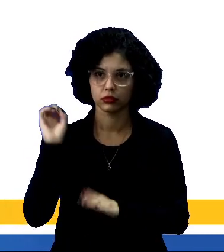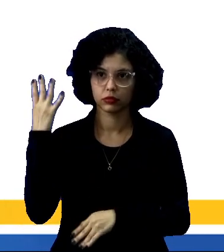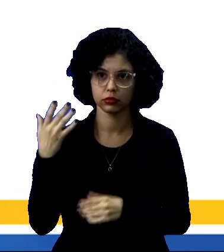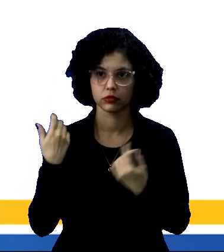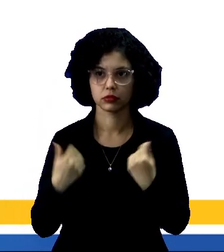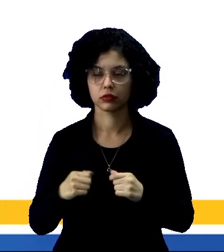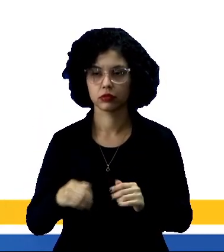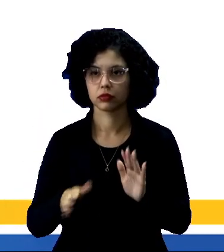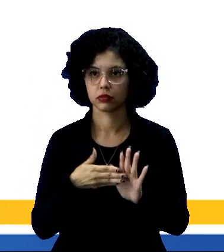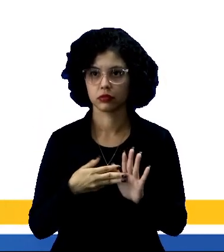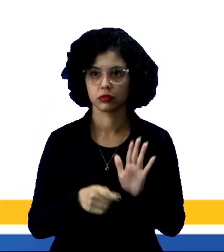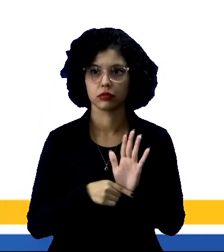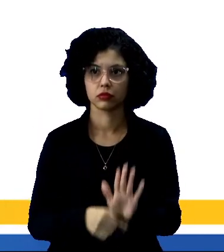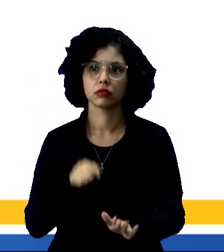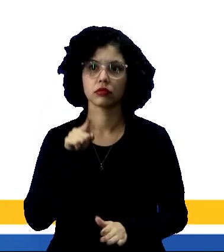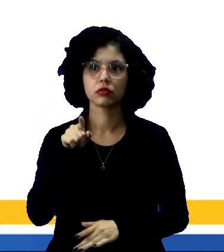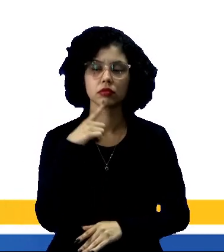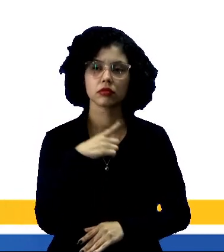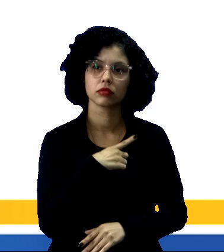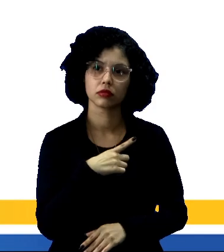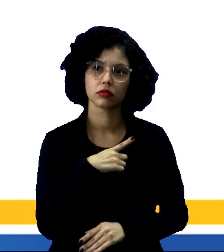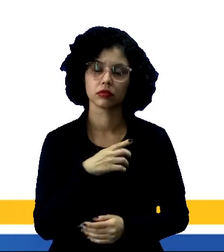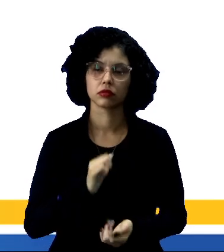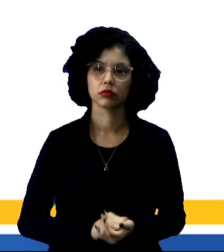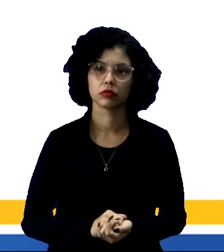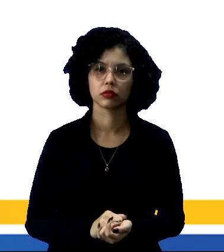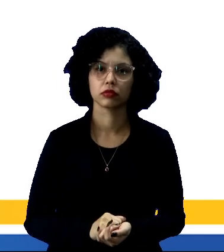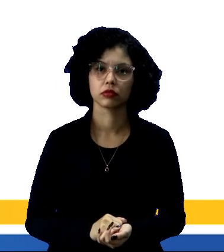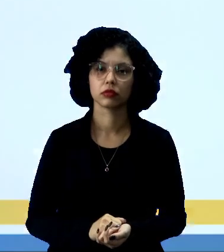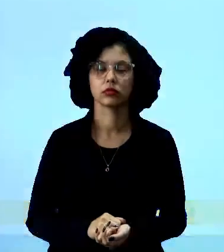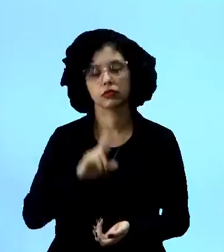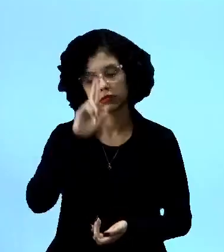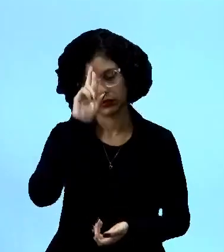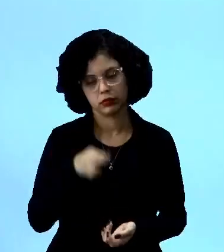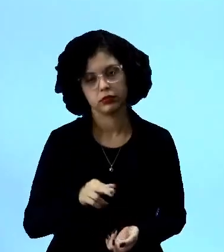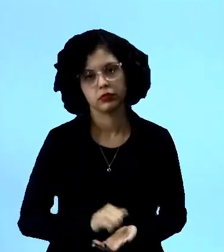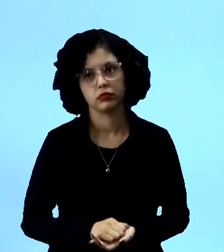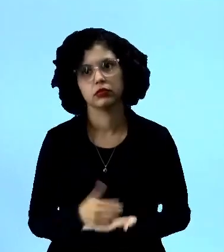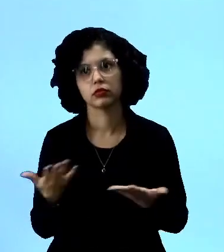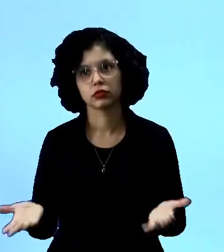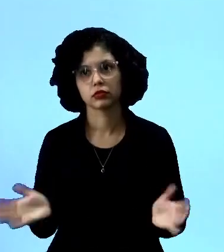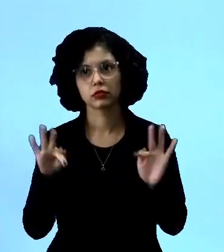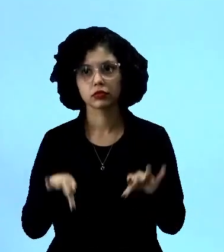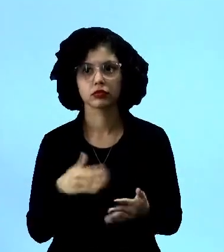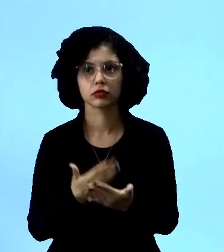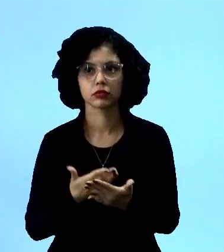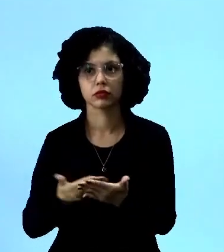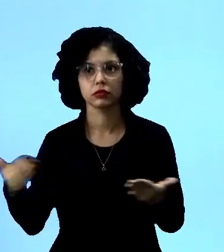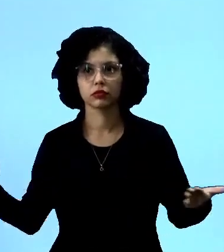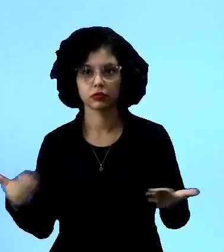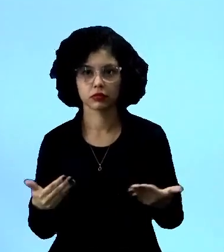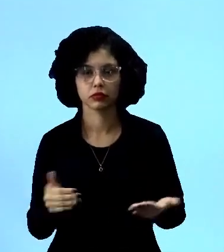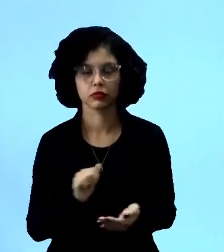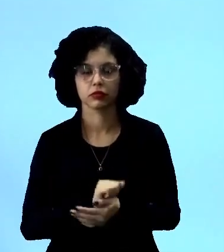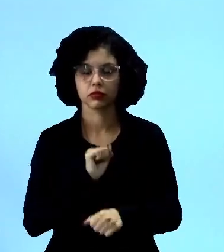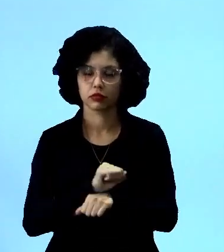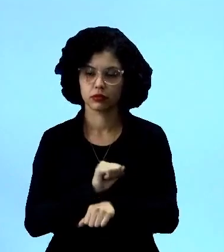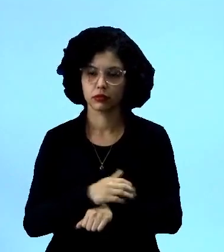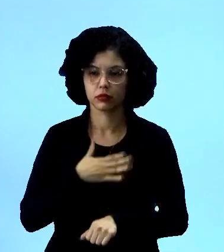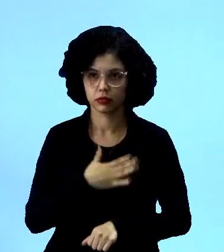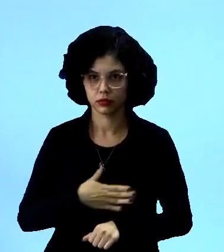do ocorrido devem comprovar que você é que tem razão. E aí nós terminamos nossa aula de hoje. Espero